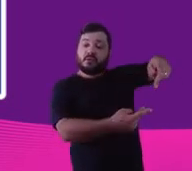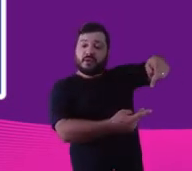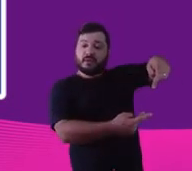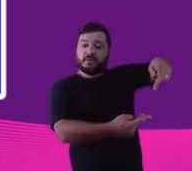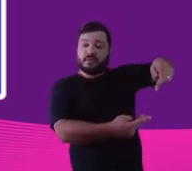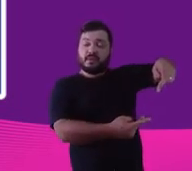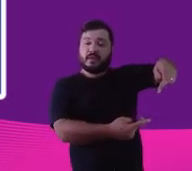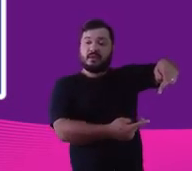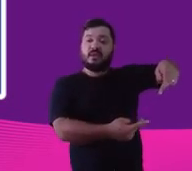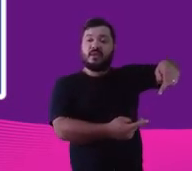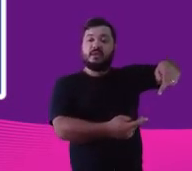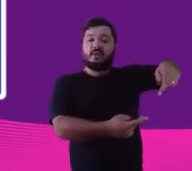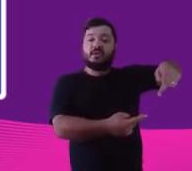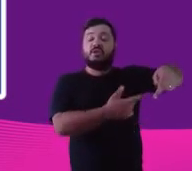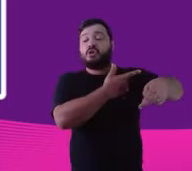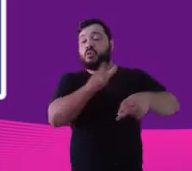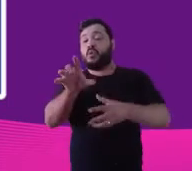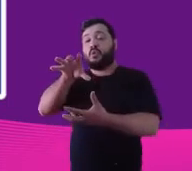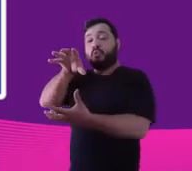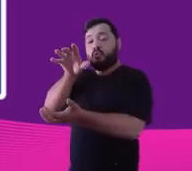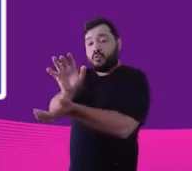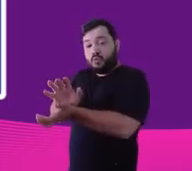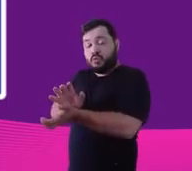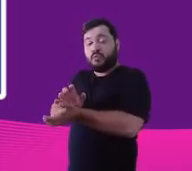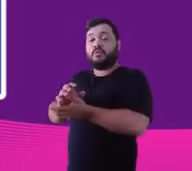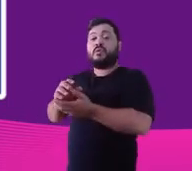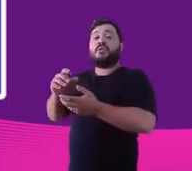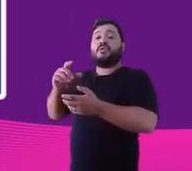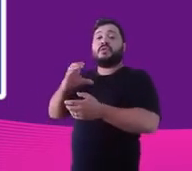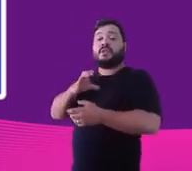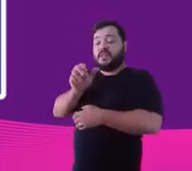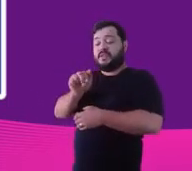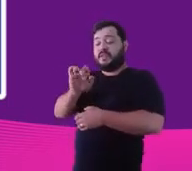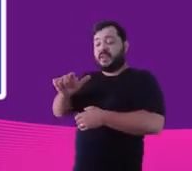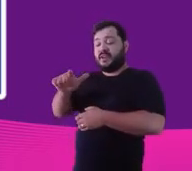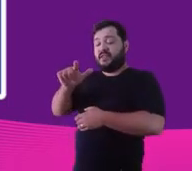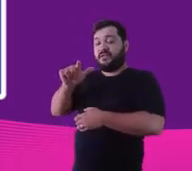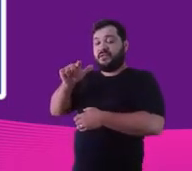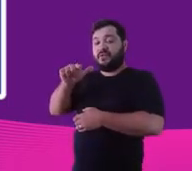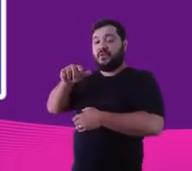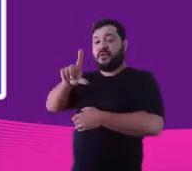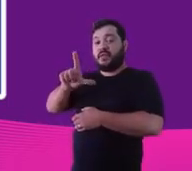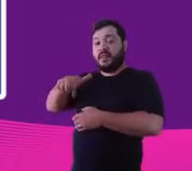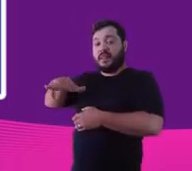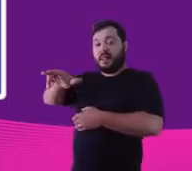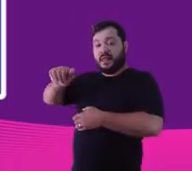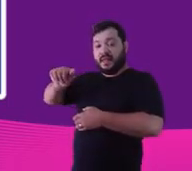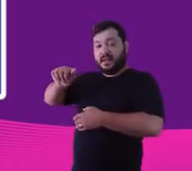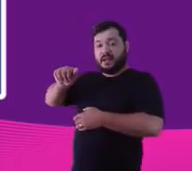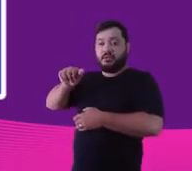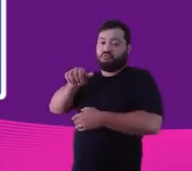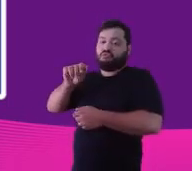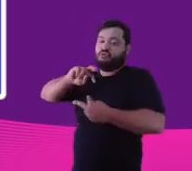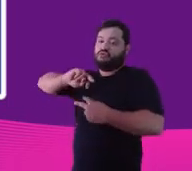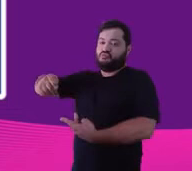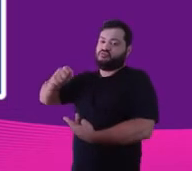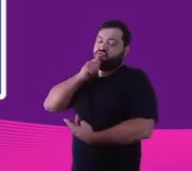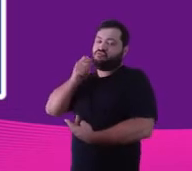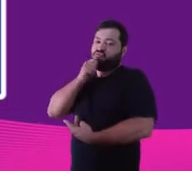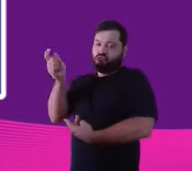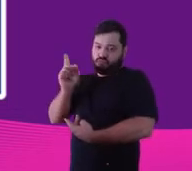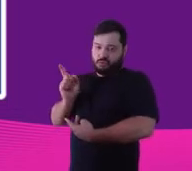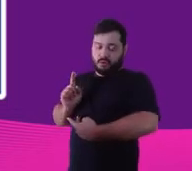a pronto e o outro Plus é fez o carro Cyrus leva o nome da dessa e não transplantou